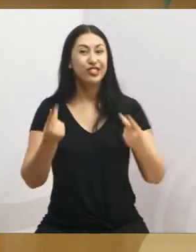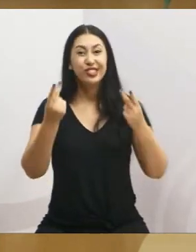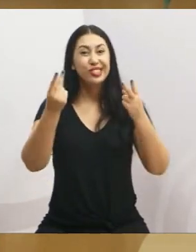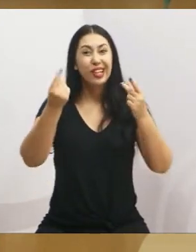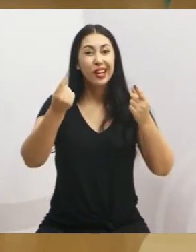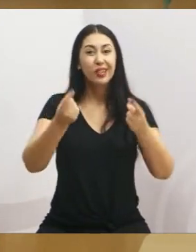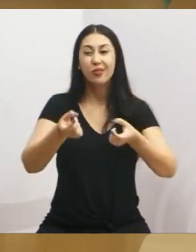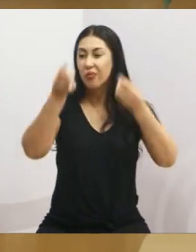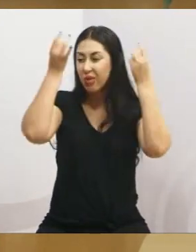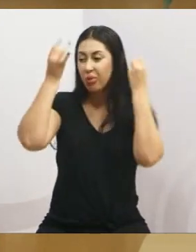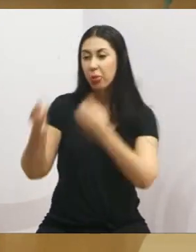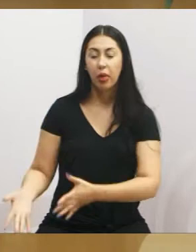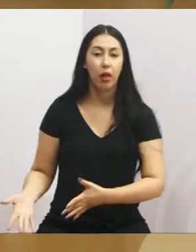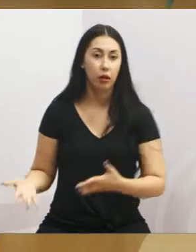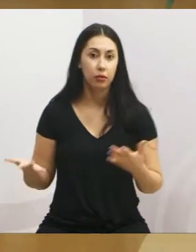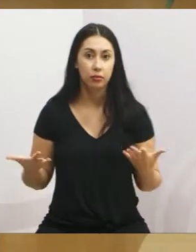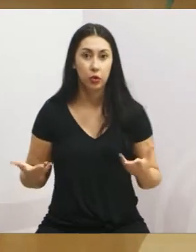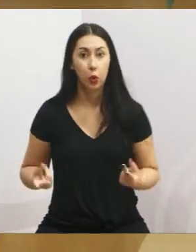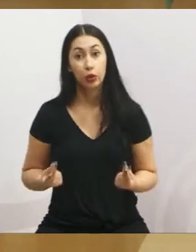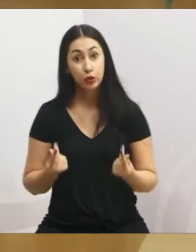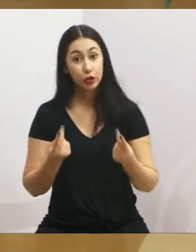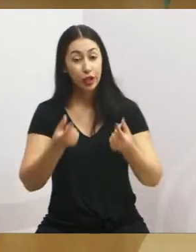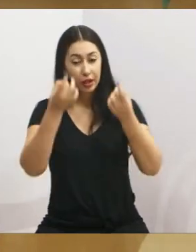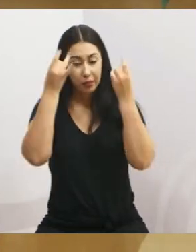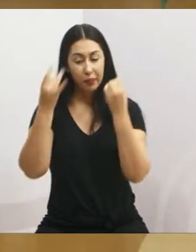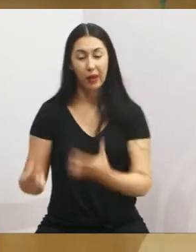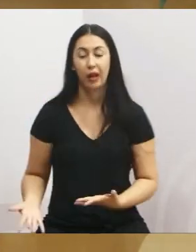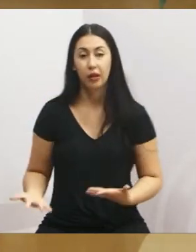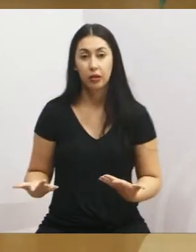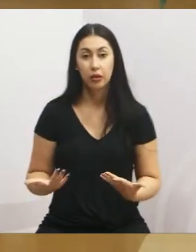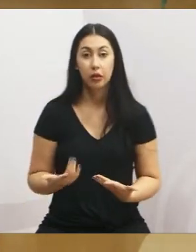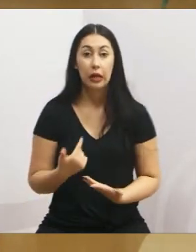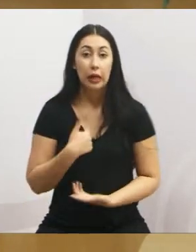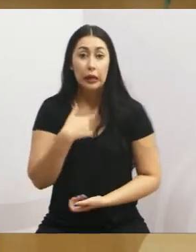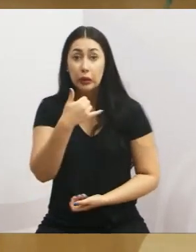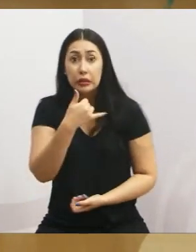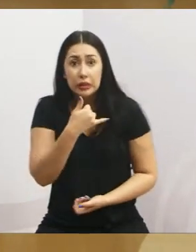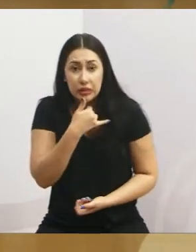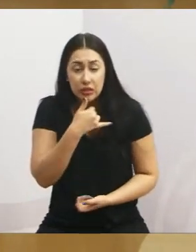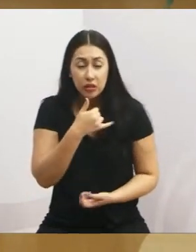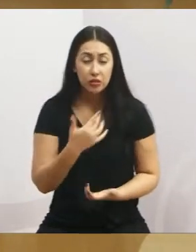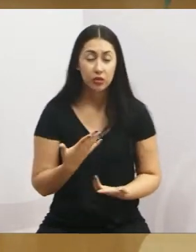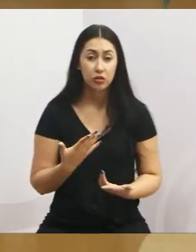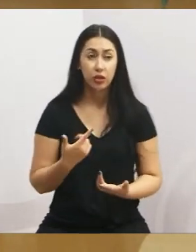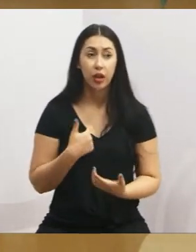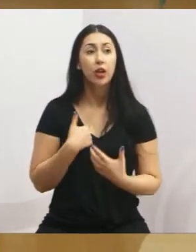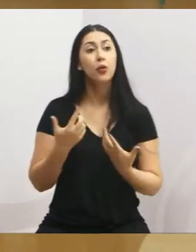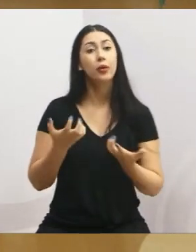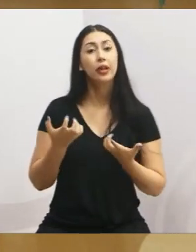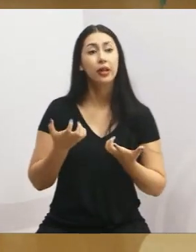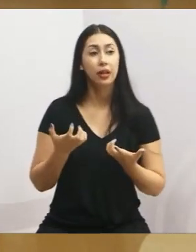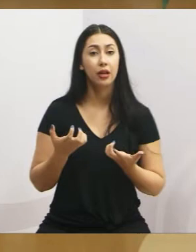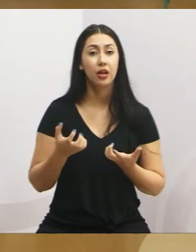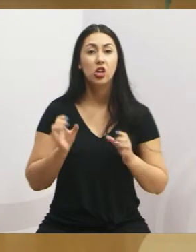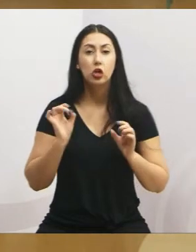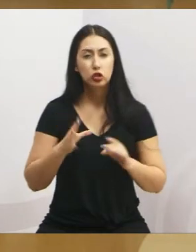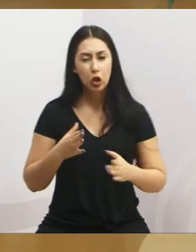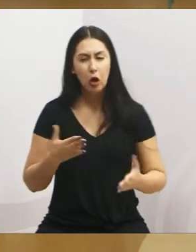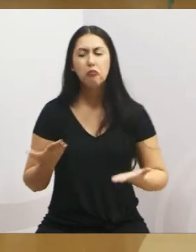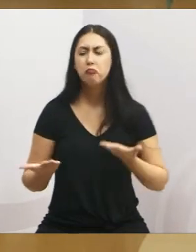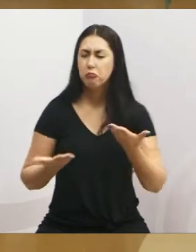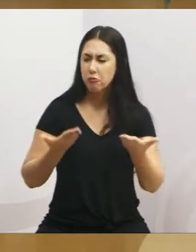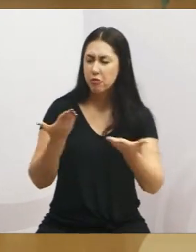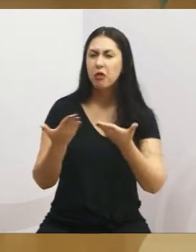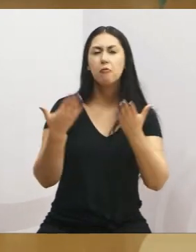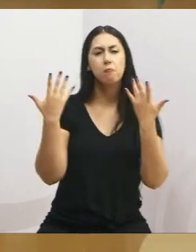público no ralo. Jogamos o dinheiro público no ralo. E eu com muita tristeza que eu falo isso. Gostaria aqui só de estar enaltecendo as